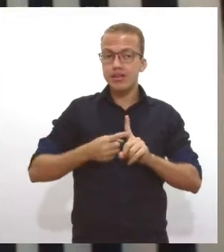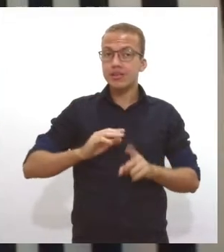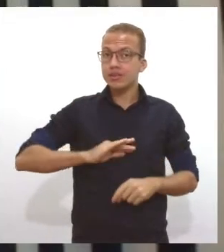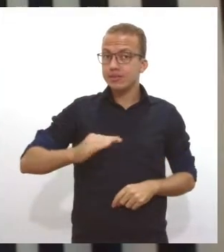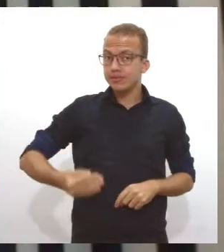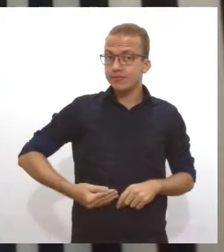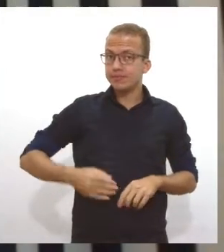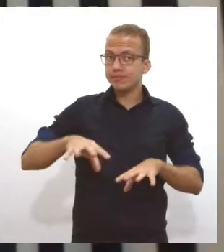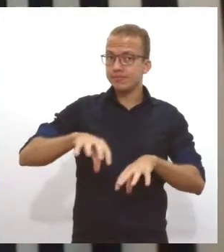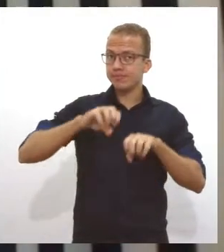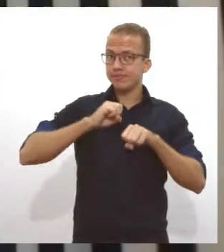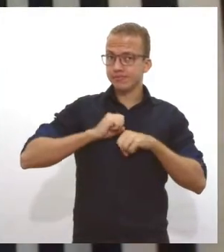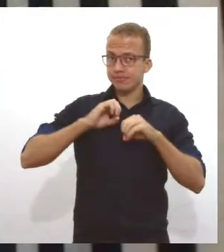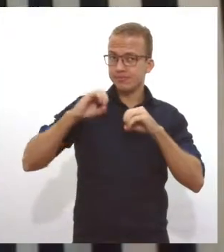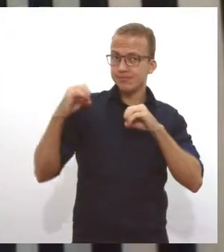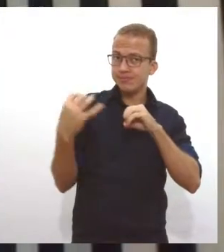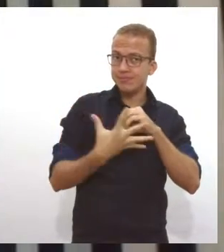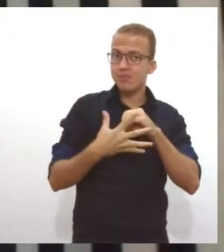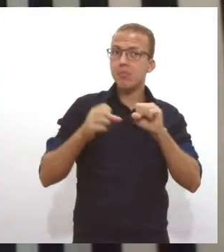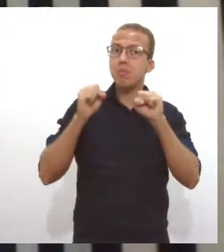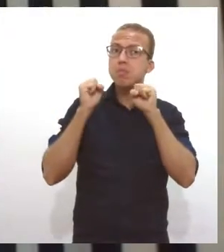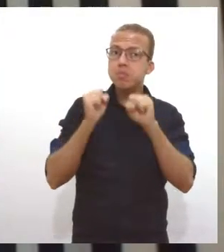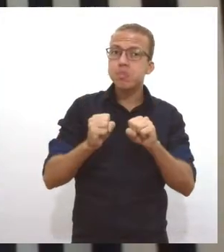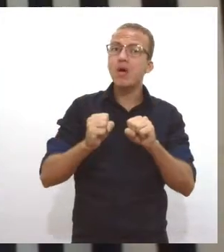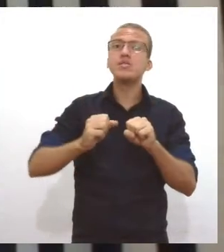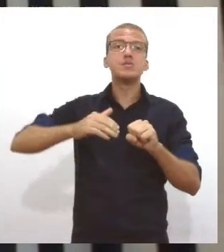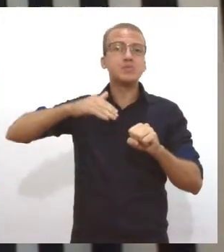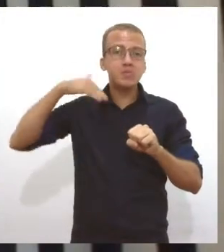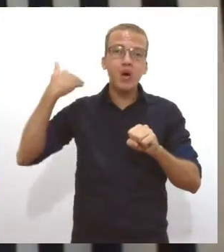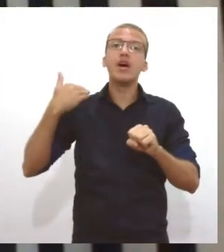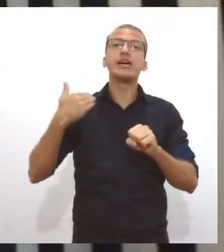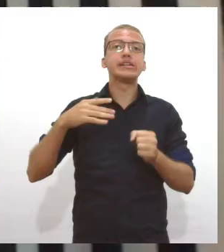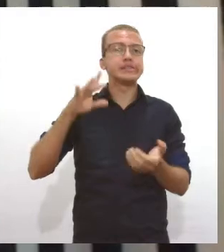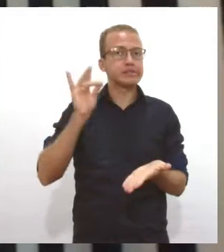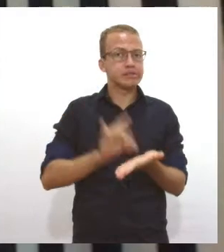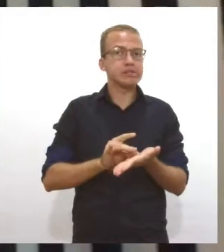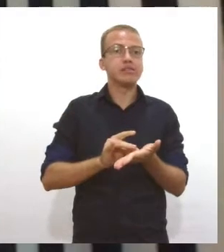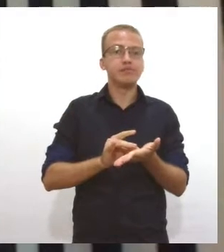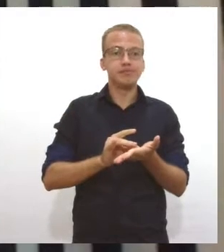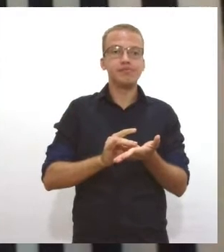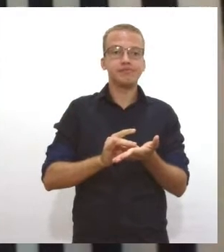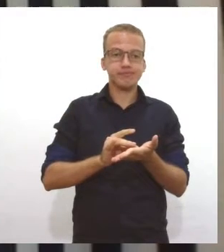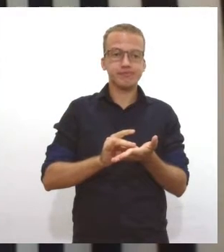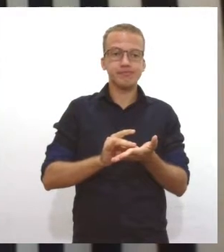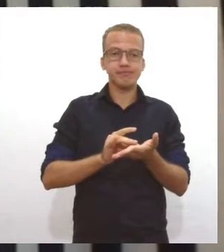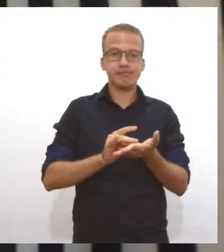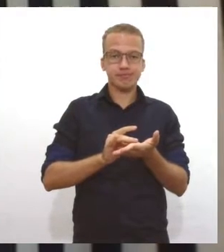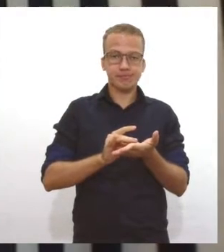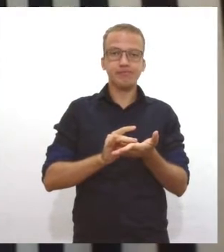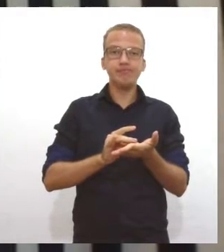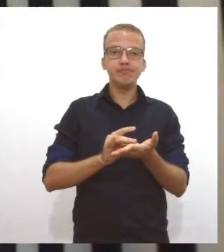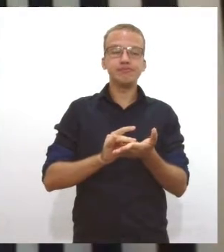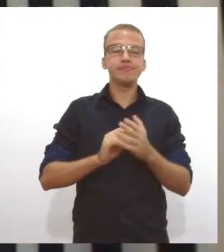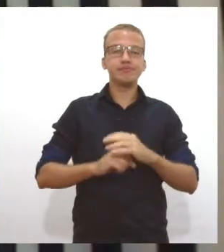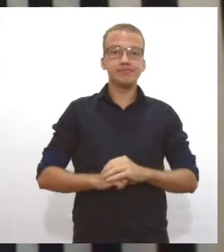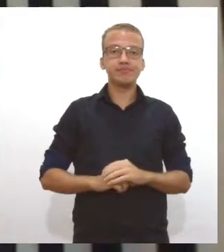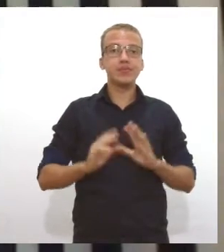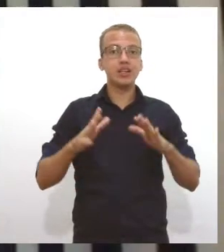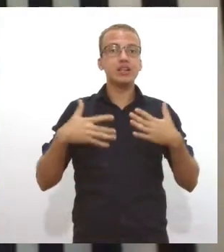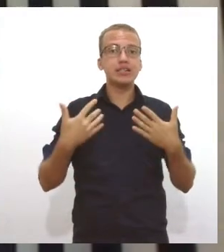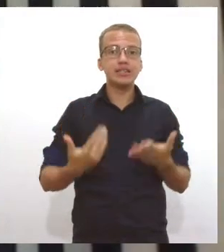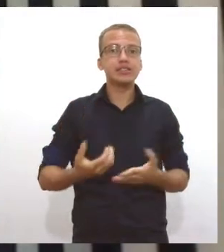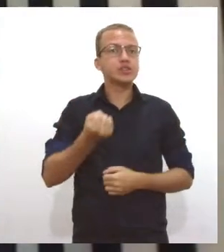mais possibilidades de morrer do que uma grávida que não pegue convite então esses números